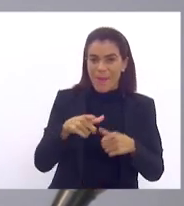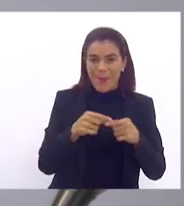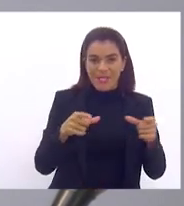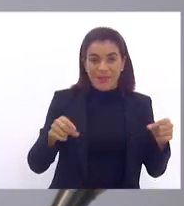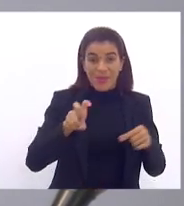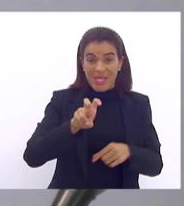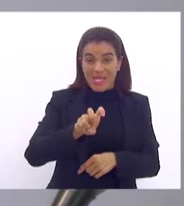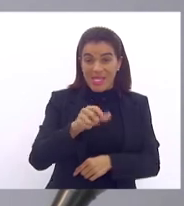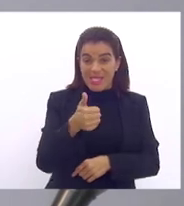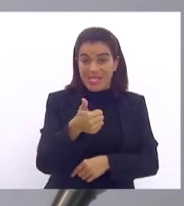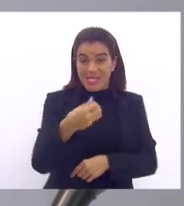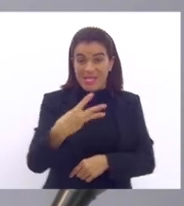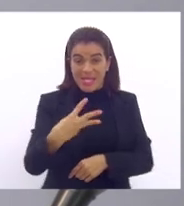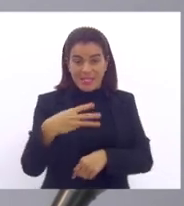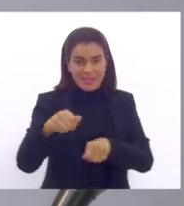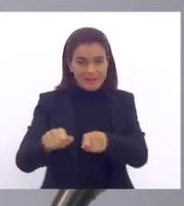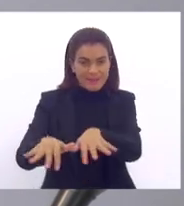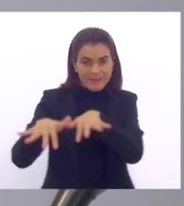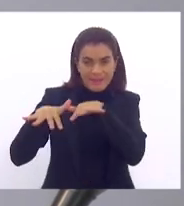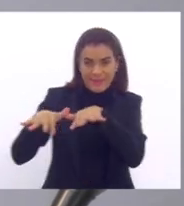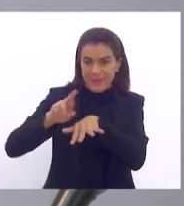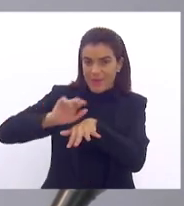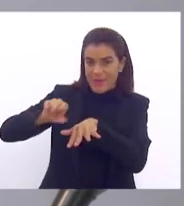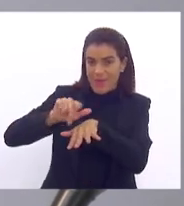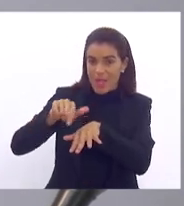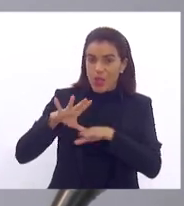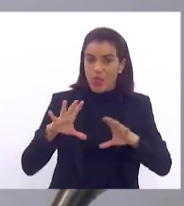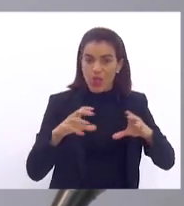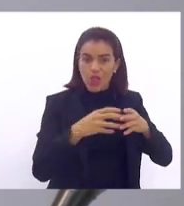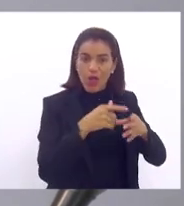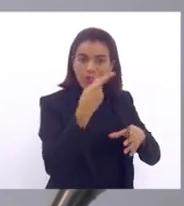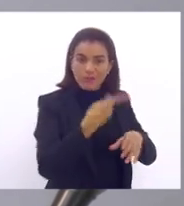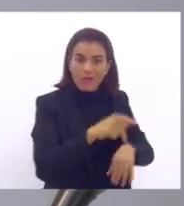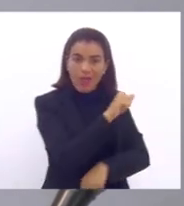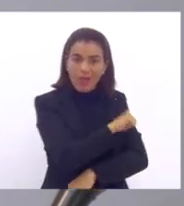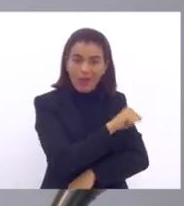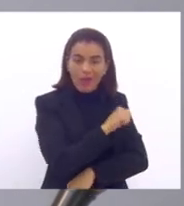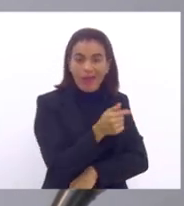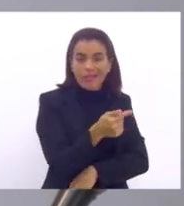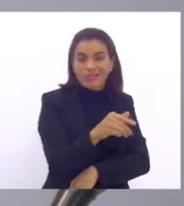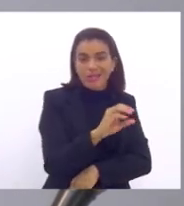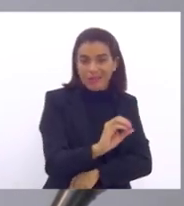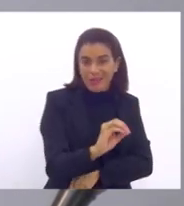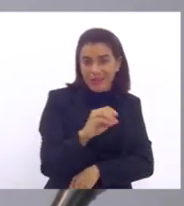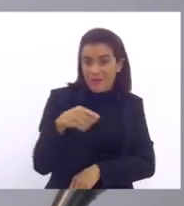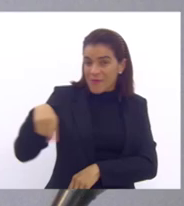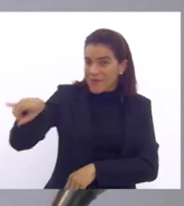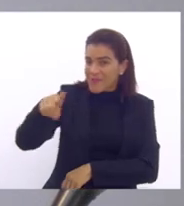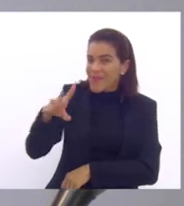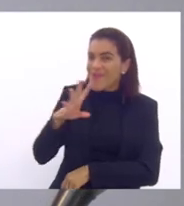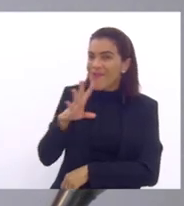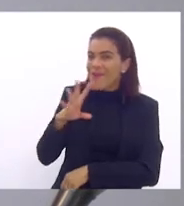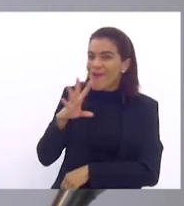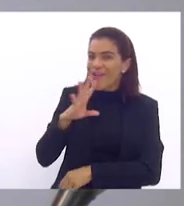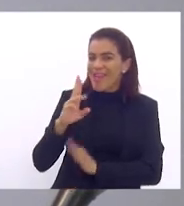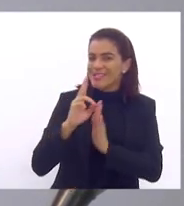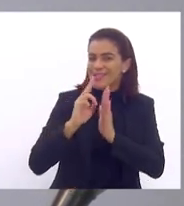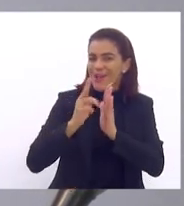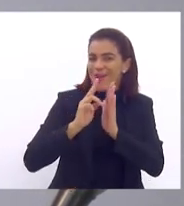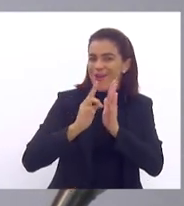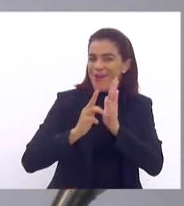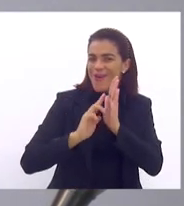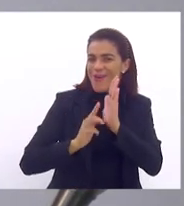513 parlamentares Nós Somos 70 e você conhece todo mundo nominalmente